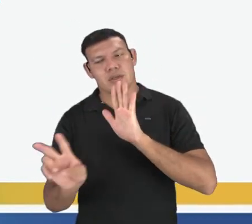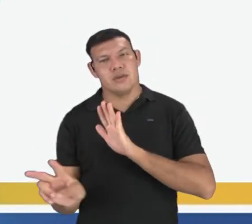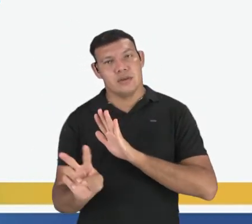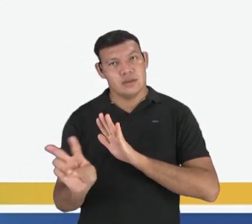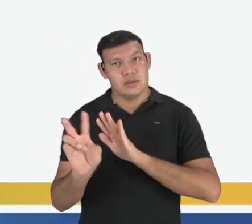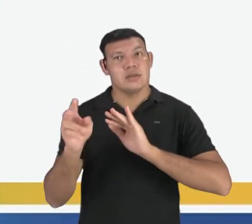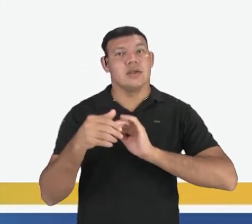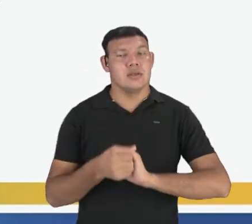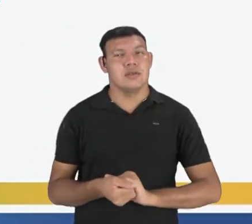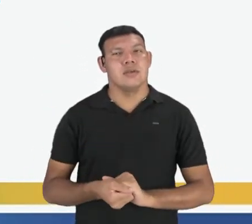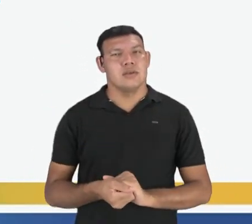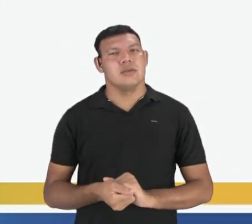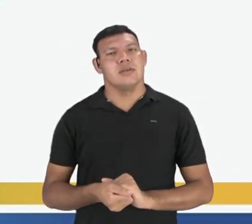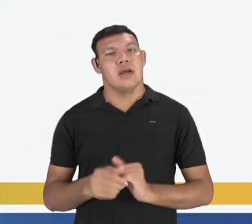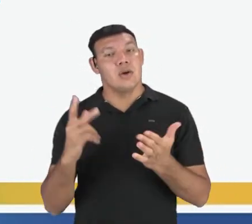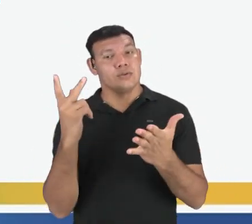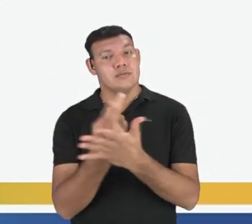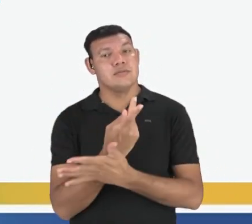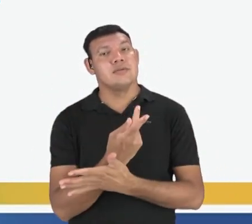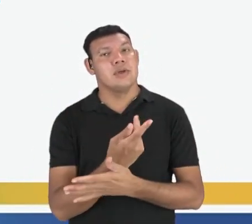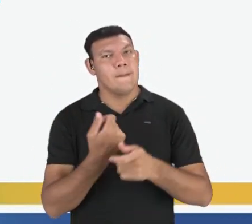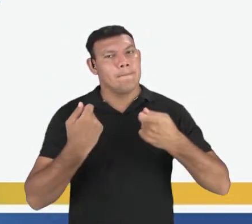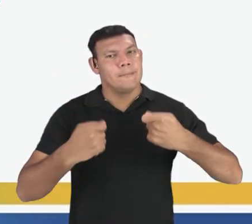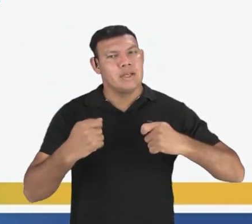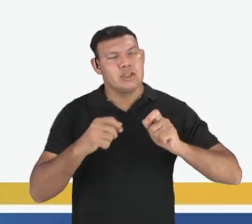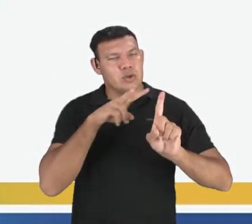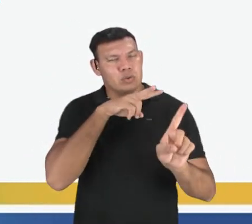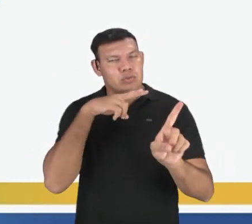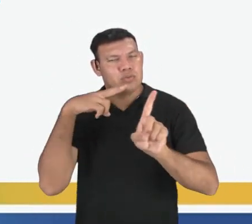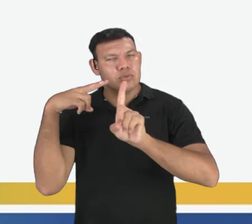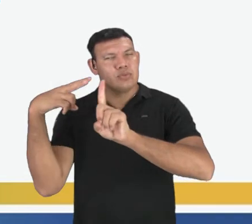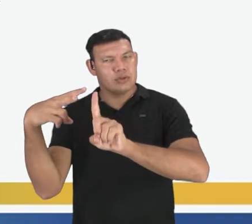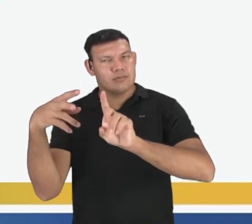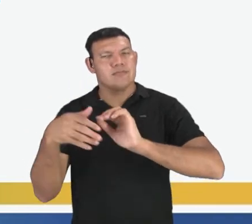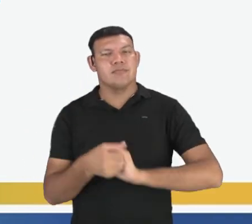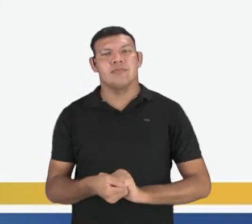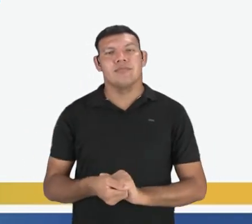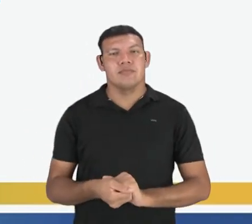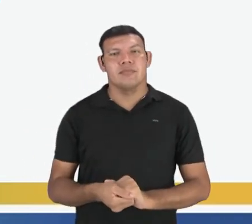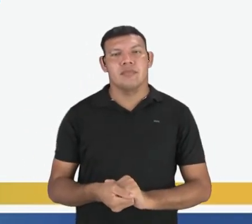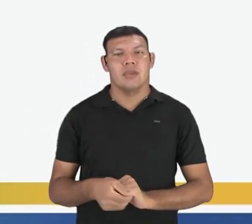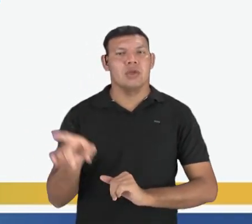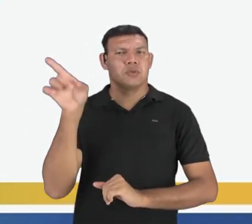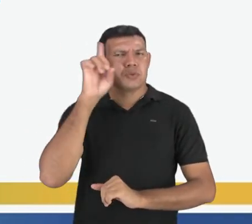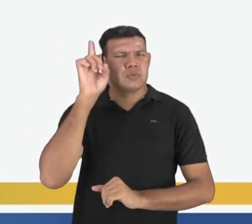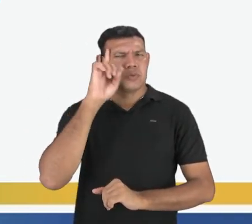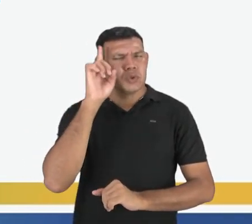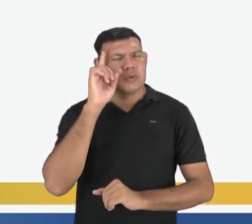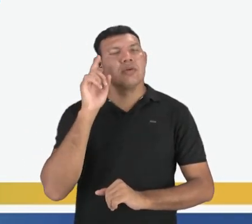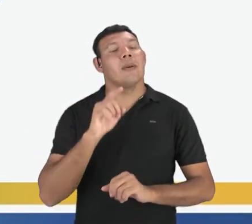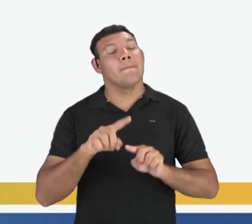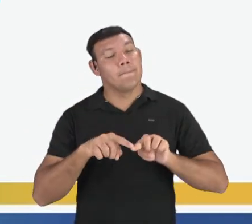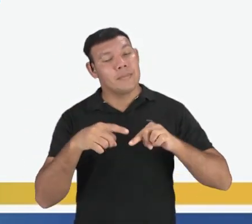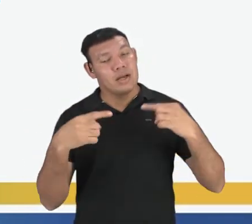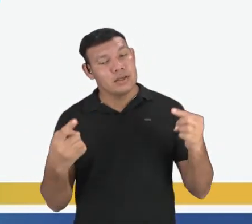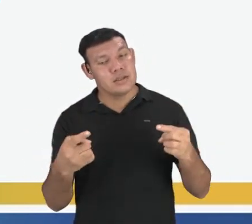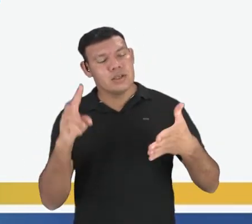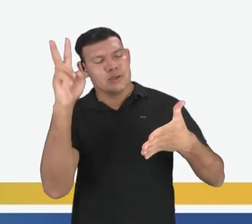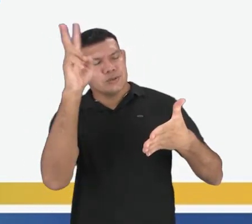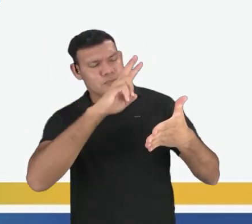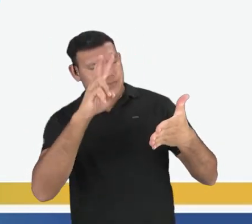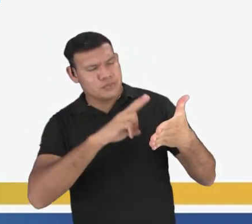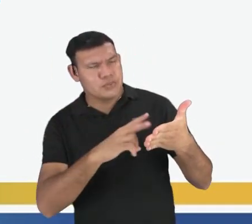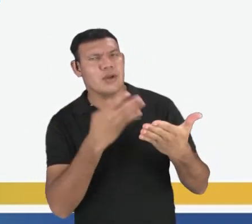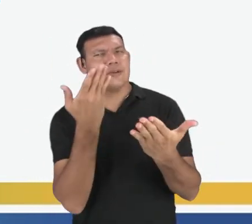valores. Para isso ocorrer, é preciso olhar não só para o dia a dia,